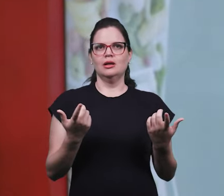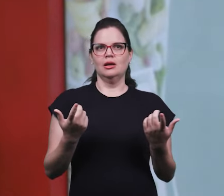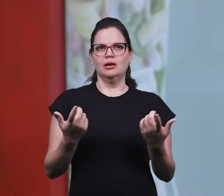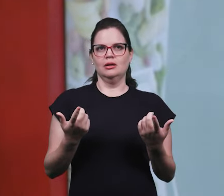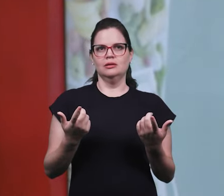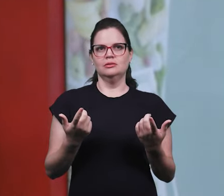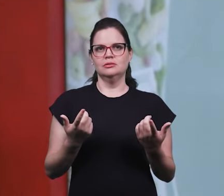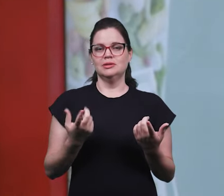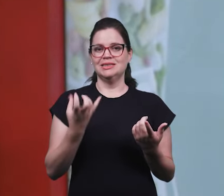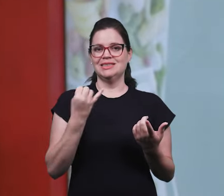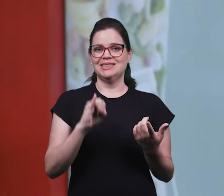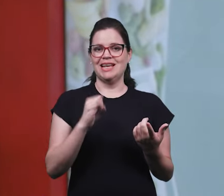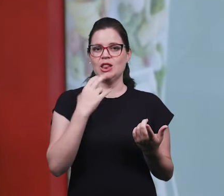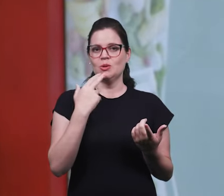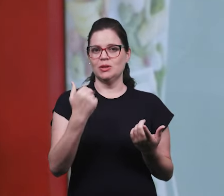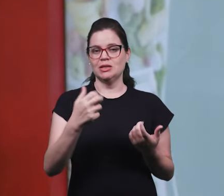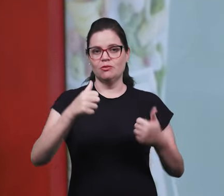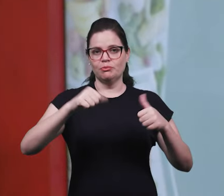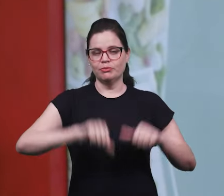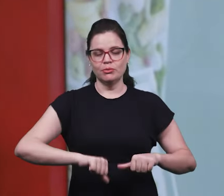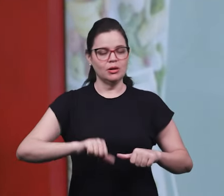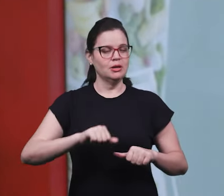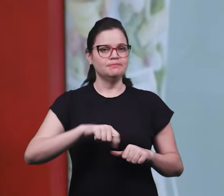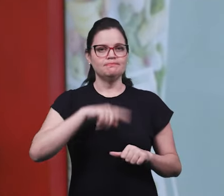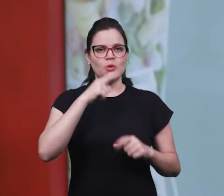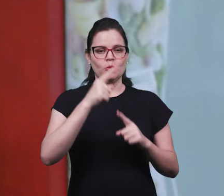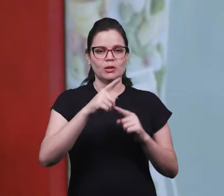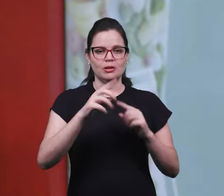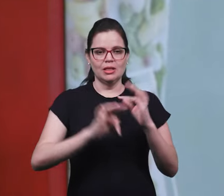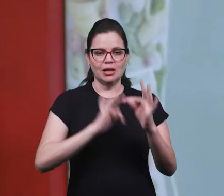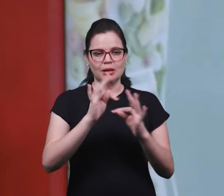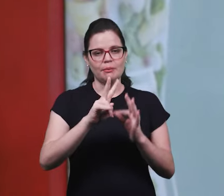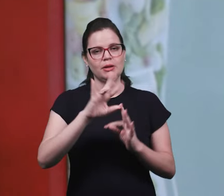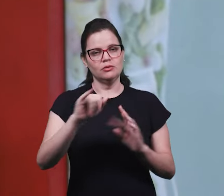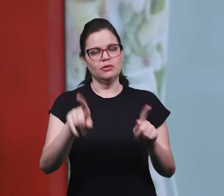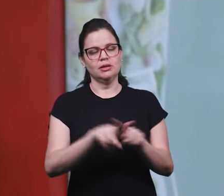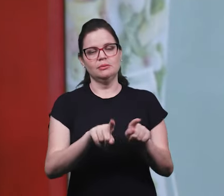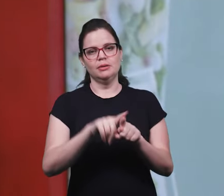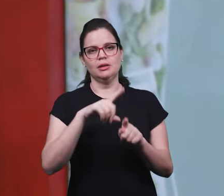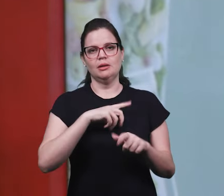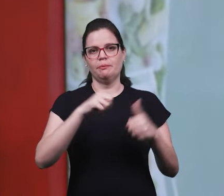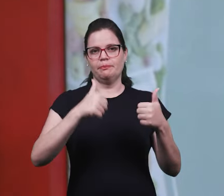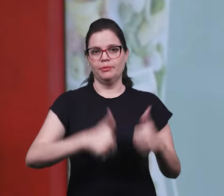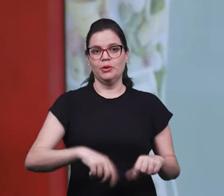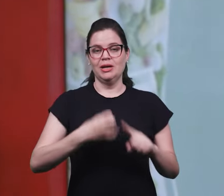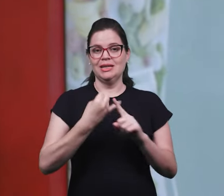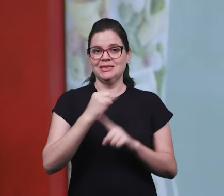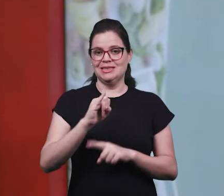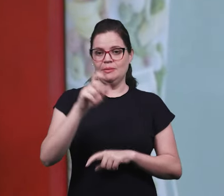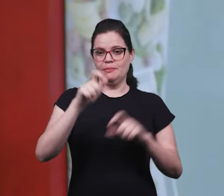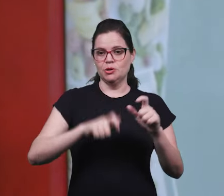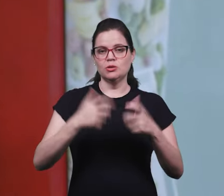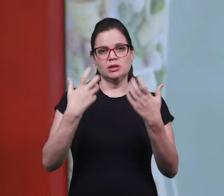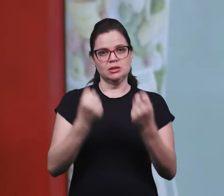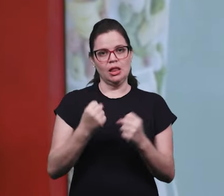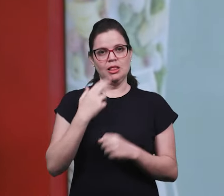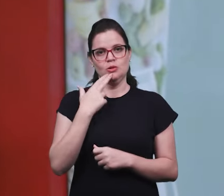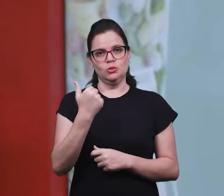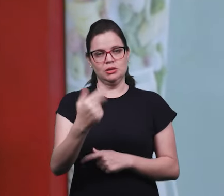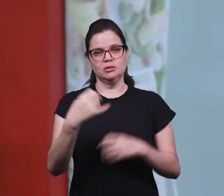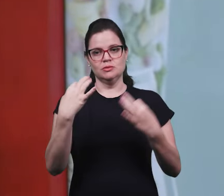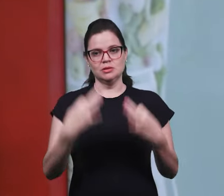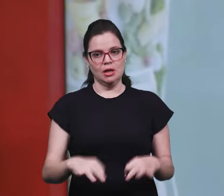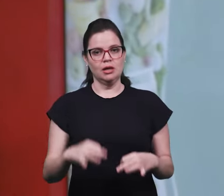eh o um desfecho Clínico pior também então quando o paciente a gente Adera a terapia nutricional quando o paciente chega no